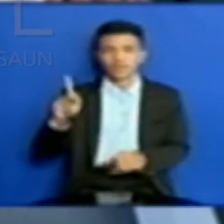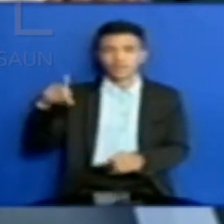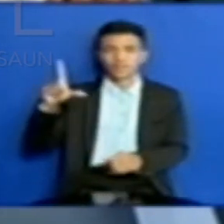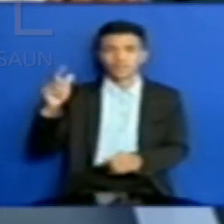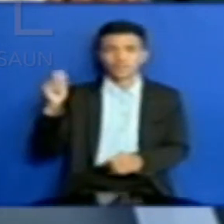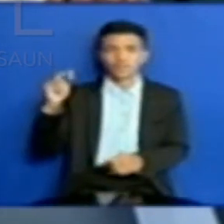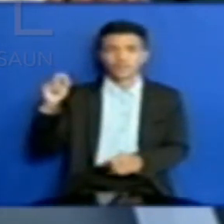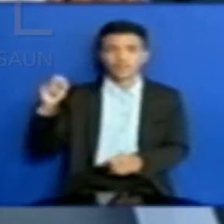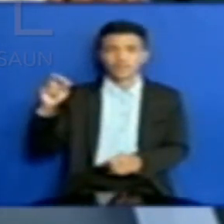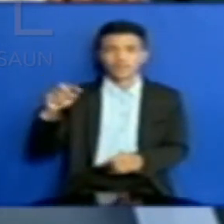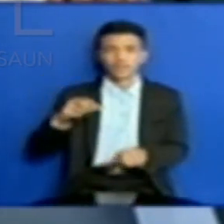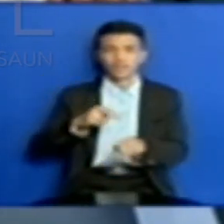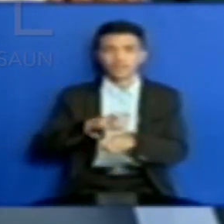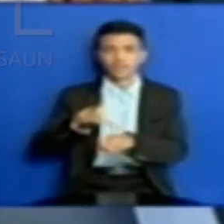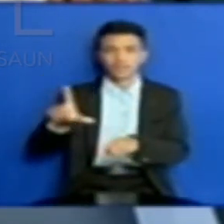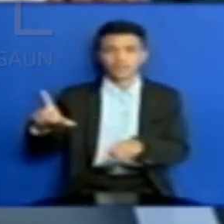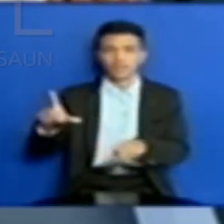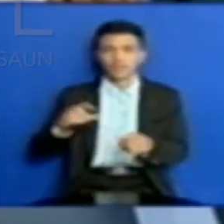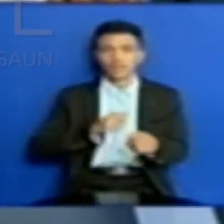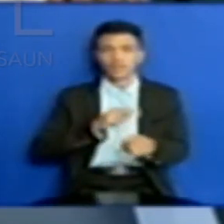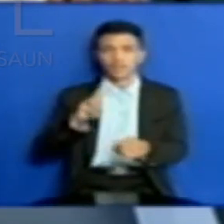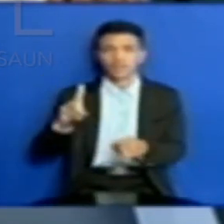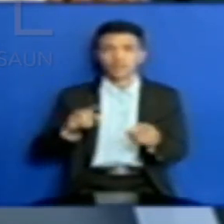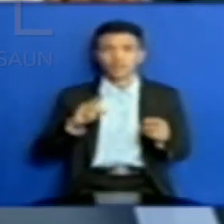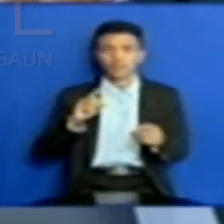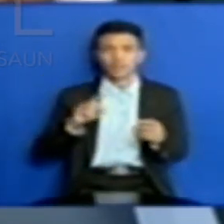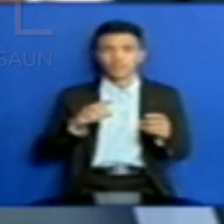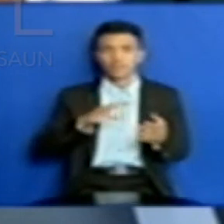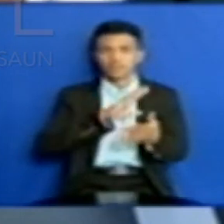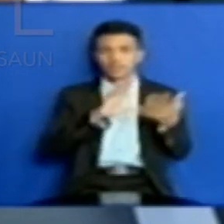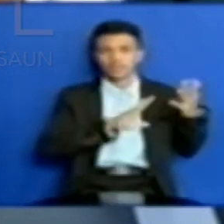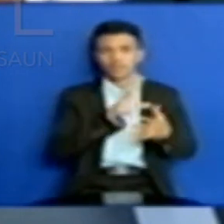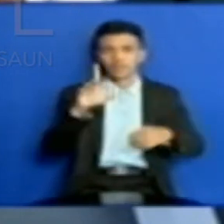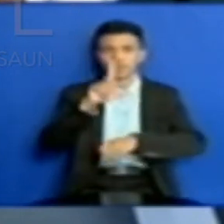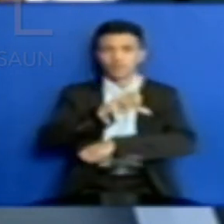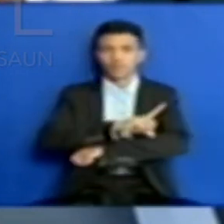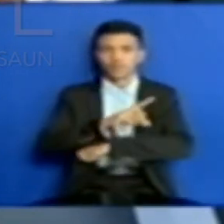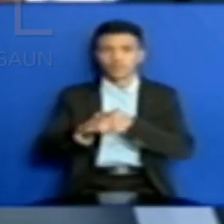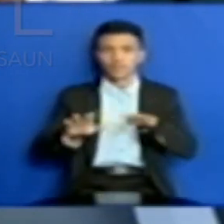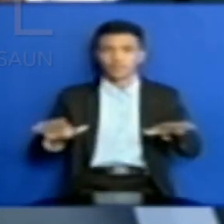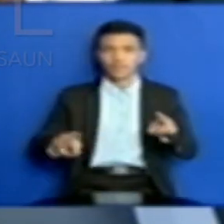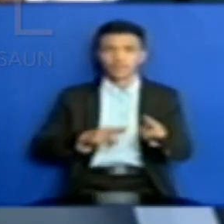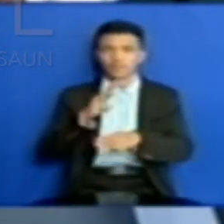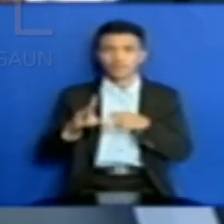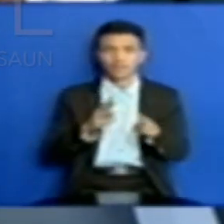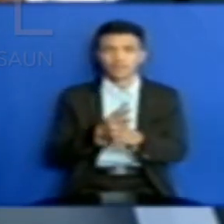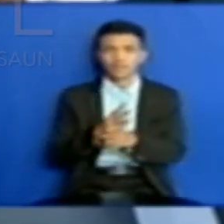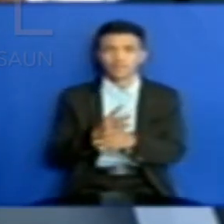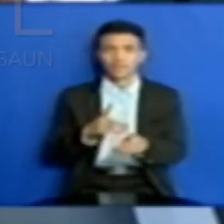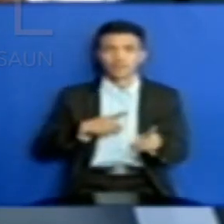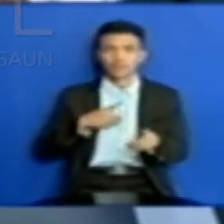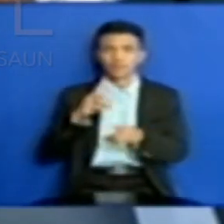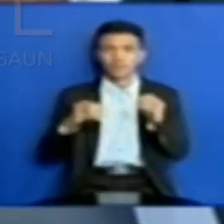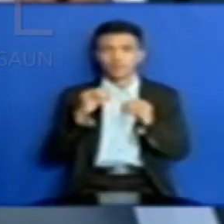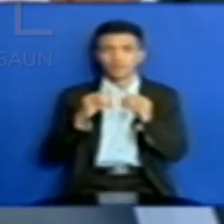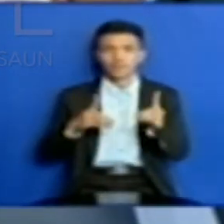Plen Internacional Municipio Ainaru continua a celebra loro mundial ba la barik iha suku manunu o diha la socialização kona ba direito